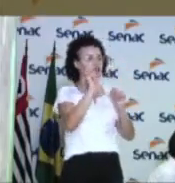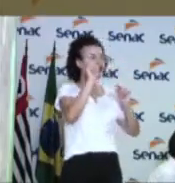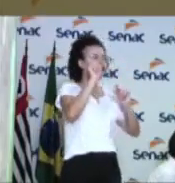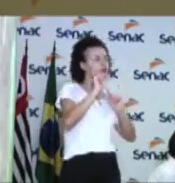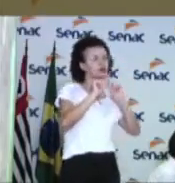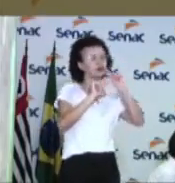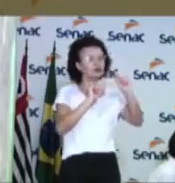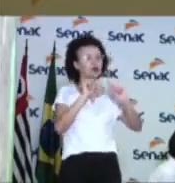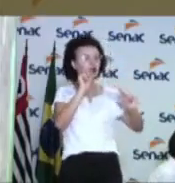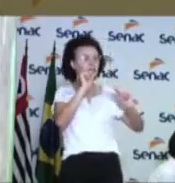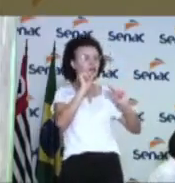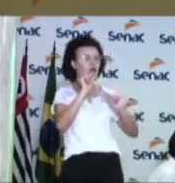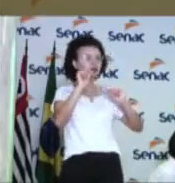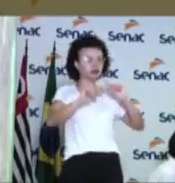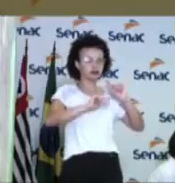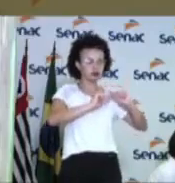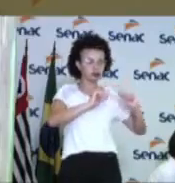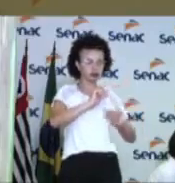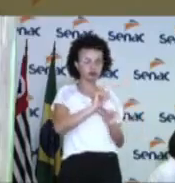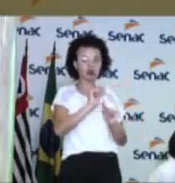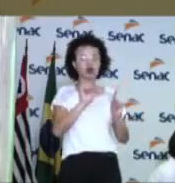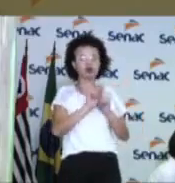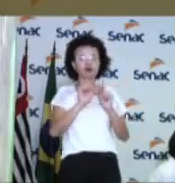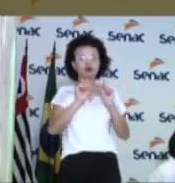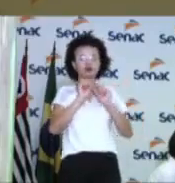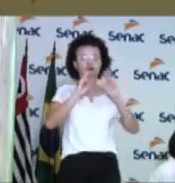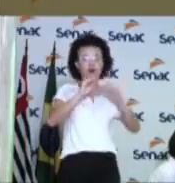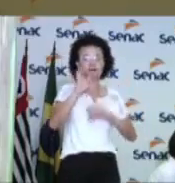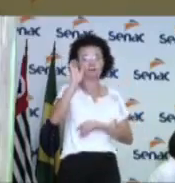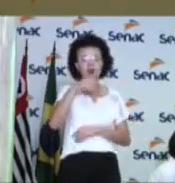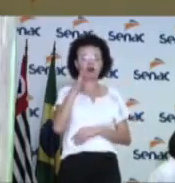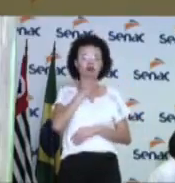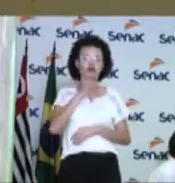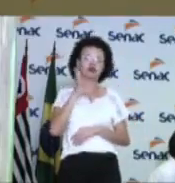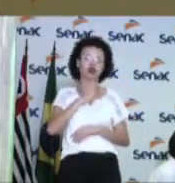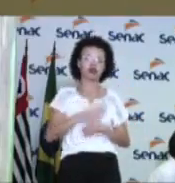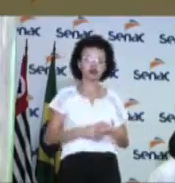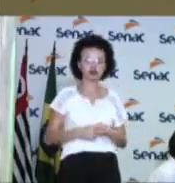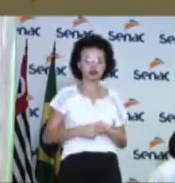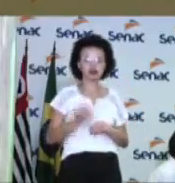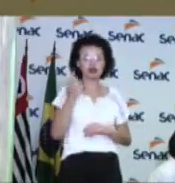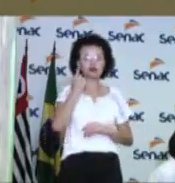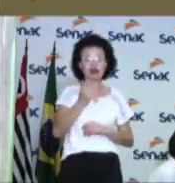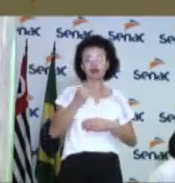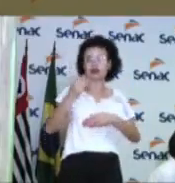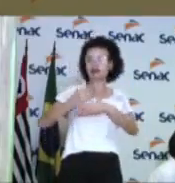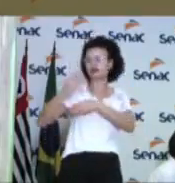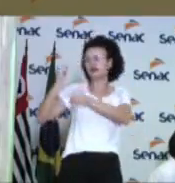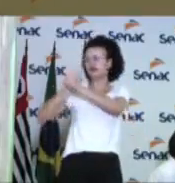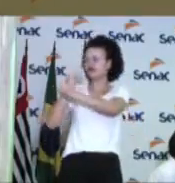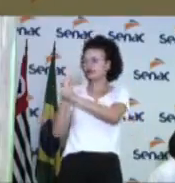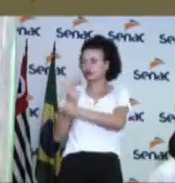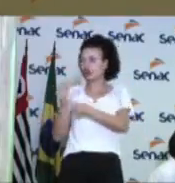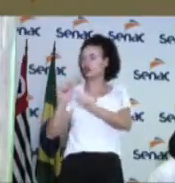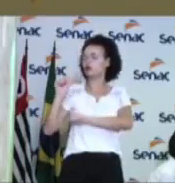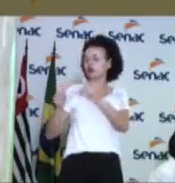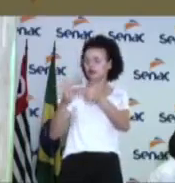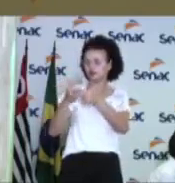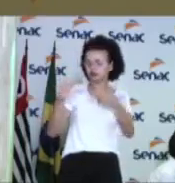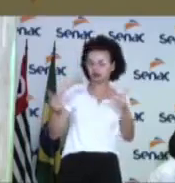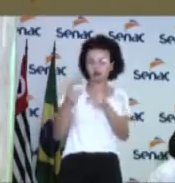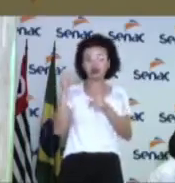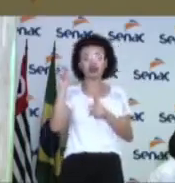souber fazer tudo bem, é muito melhor, né? Assim, a gente vive os factoides aí de vamos derrubar a parede para integrar e tudo mais.